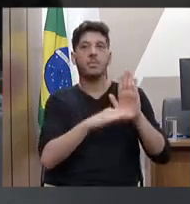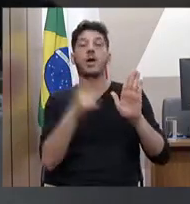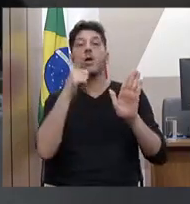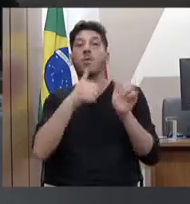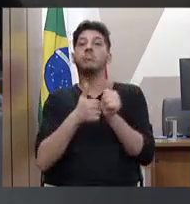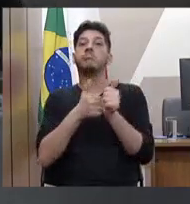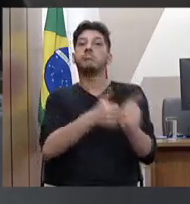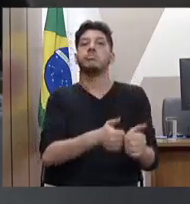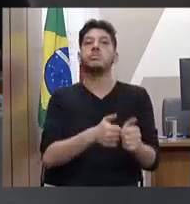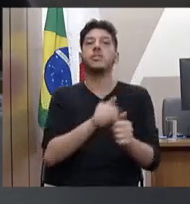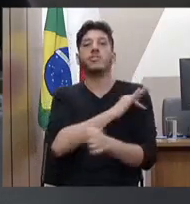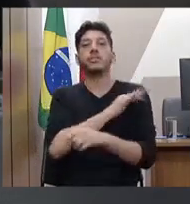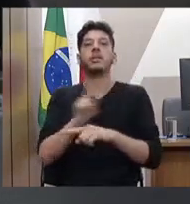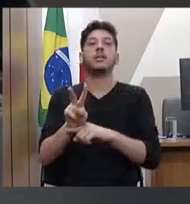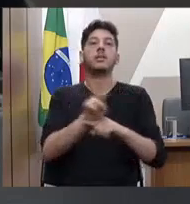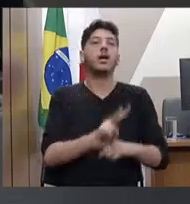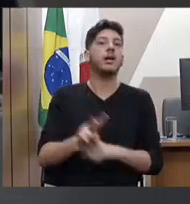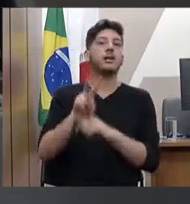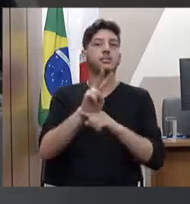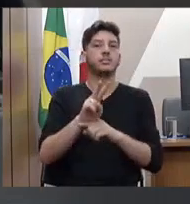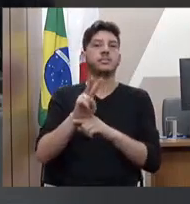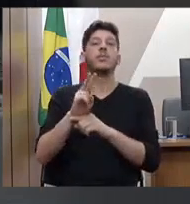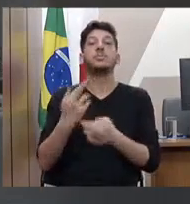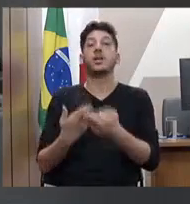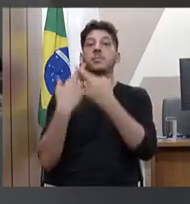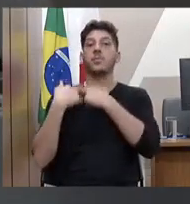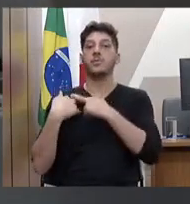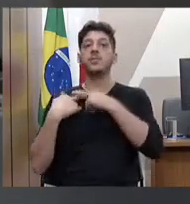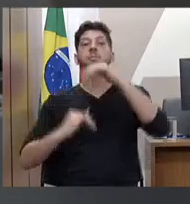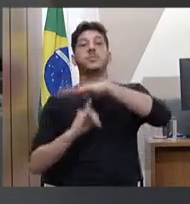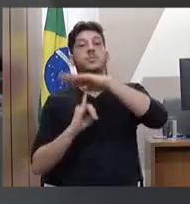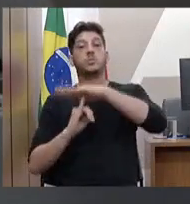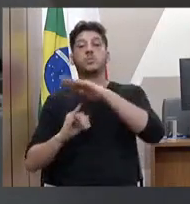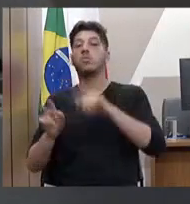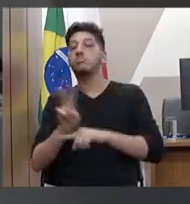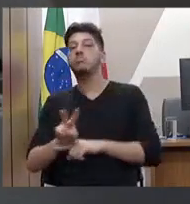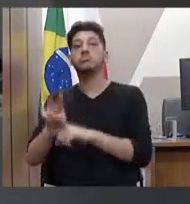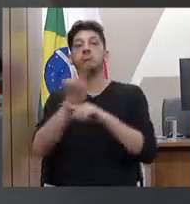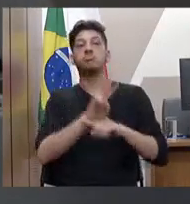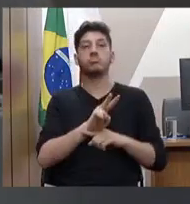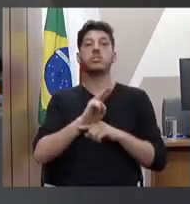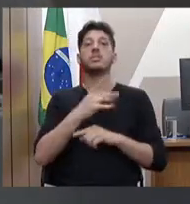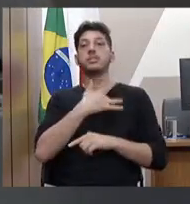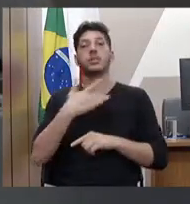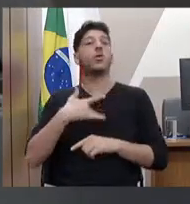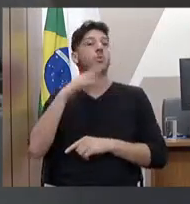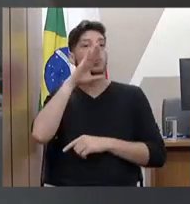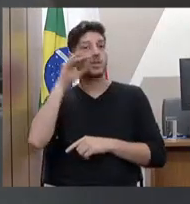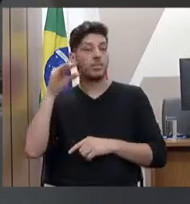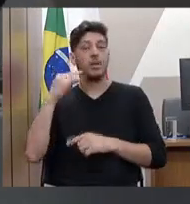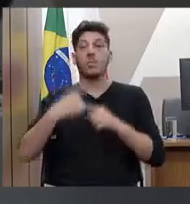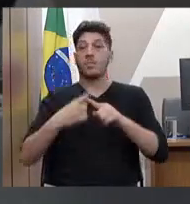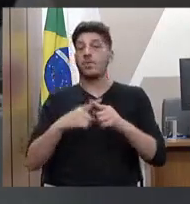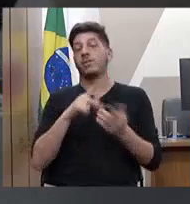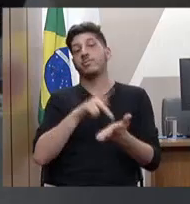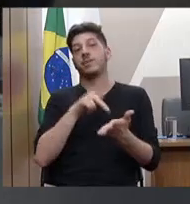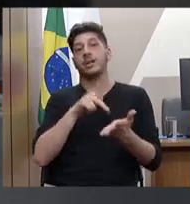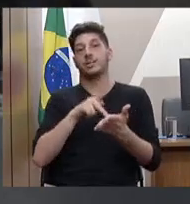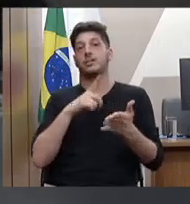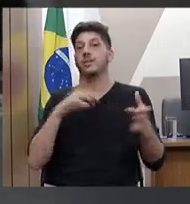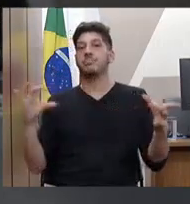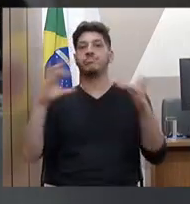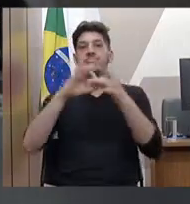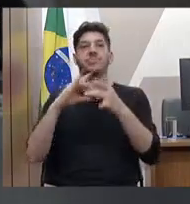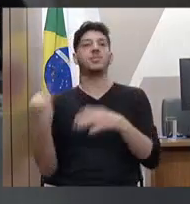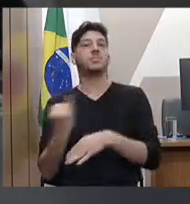de fiscalização Por parte dos agendas autoridades sanitárias em saúde do trabalhador Porque está realmente interligado